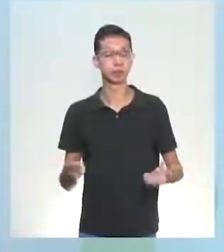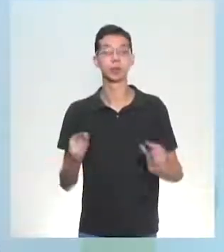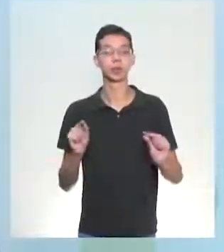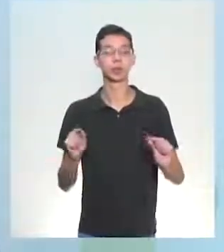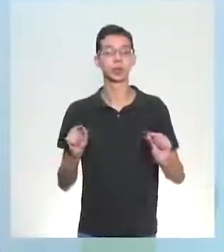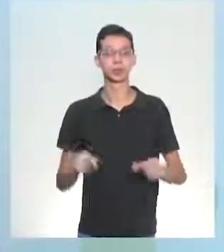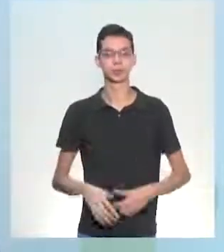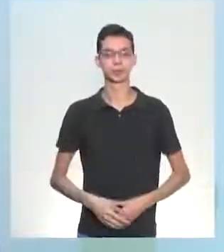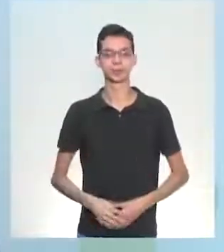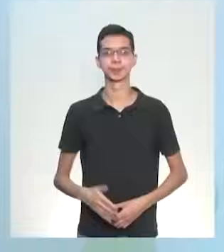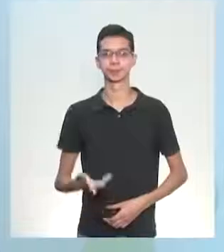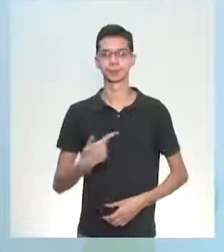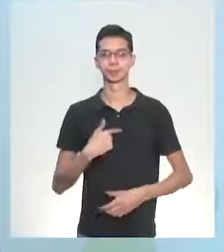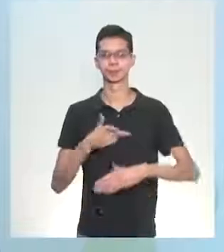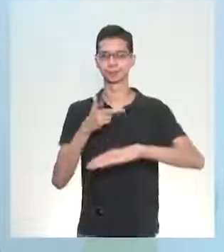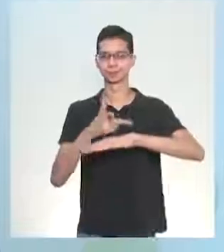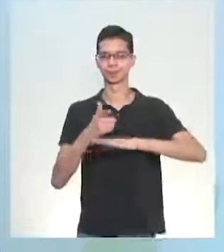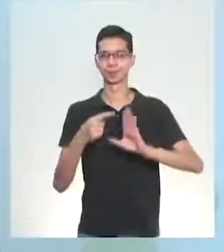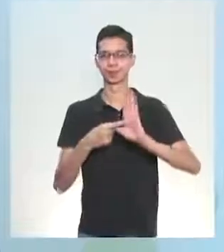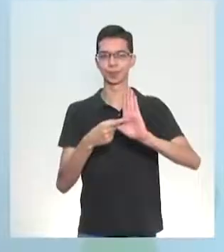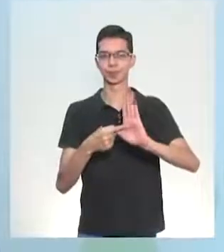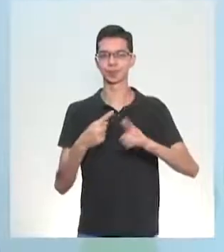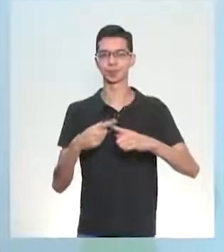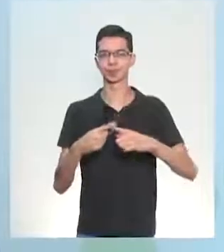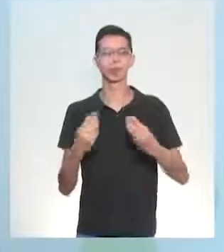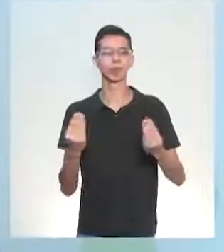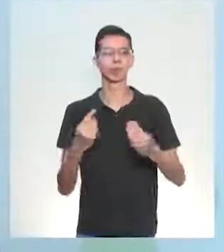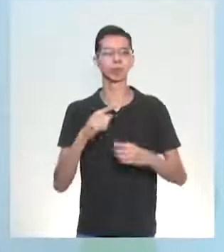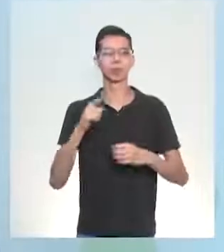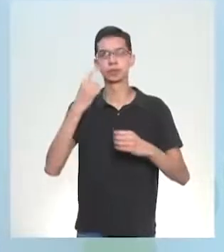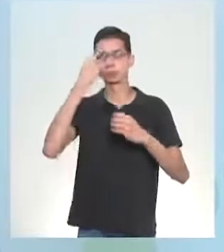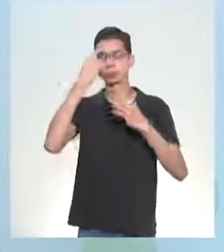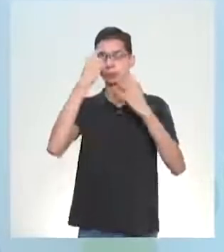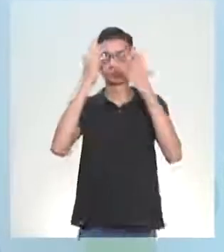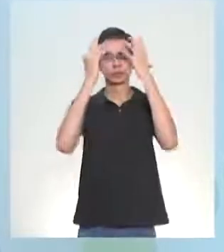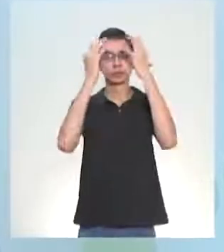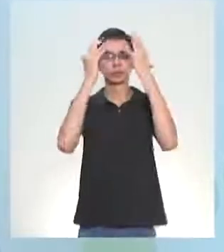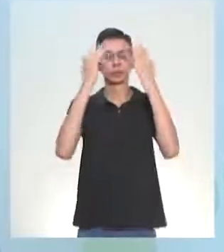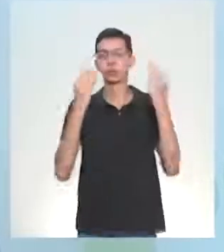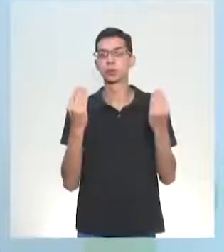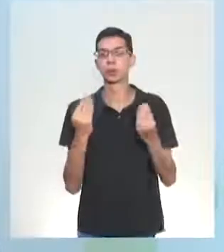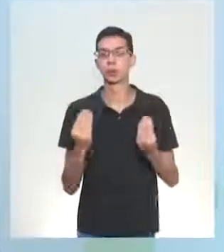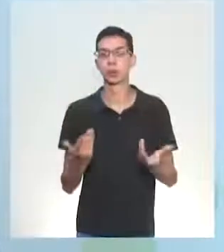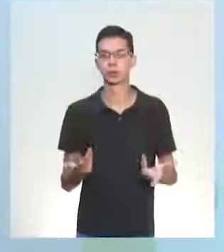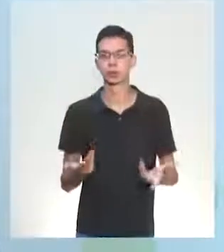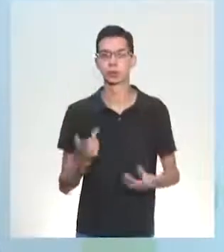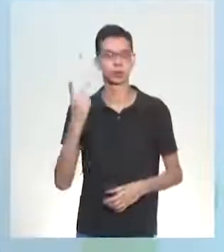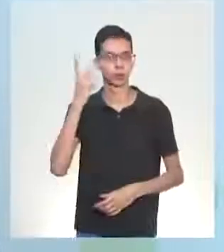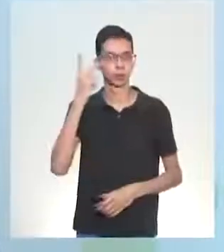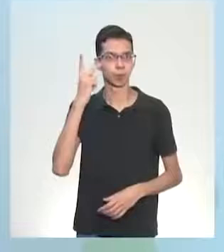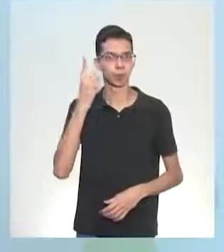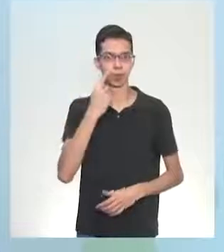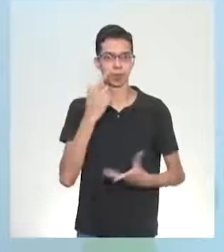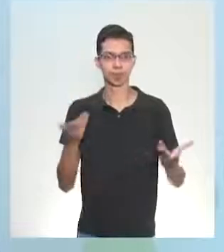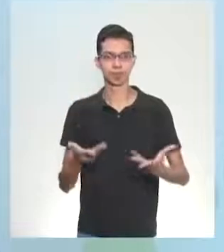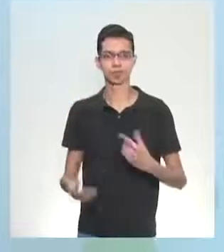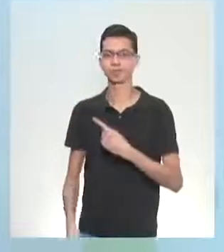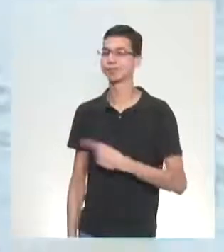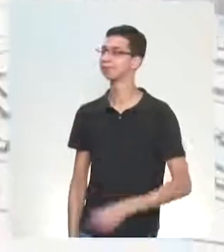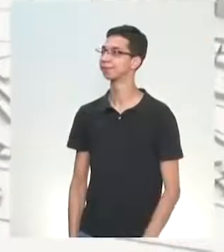acontece? Aí eu vou colocar um pequeno vídeo aí, como que fica a cabeça dos alunos no estado de São Paulo. Vamos lá.